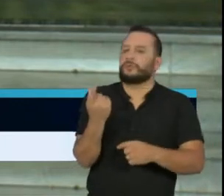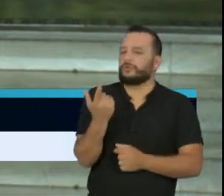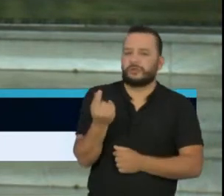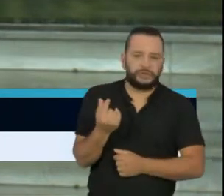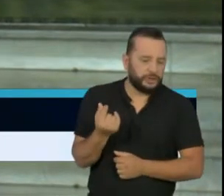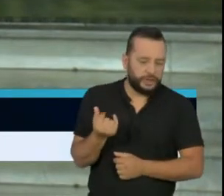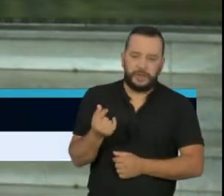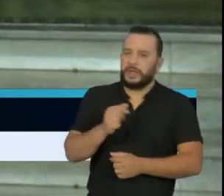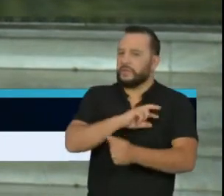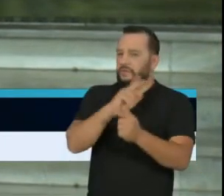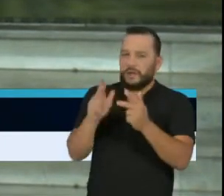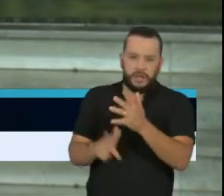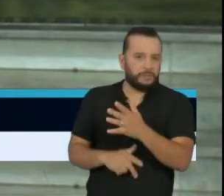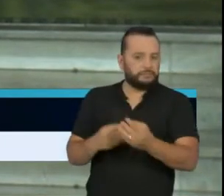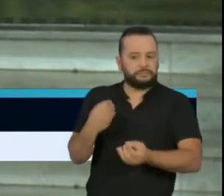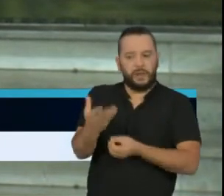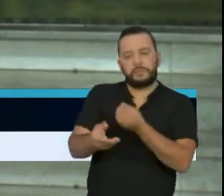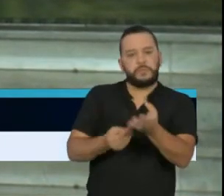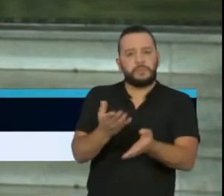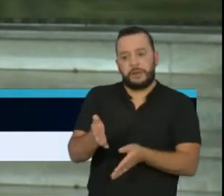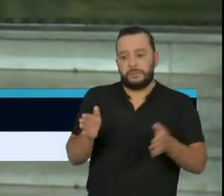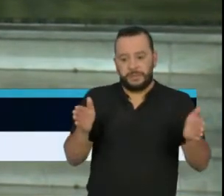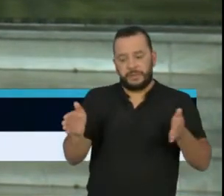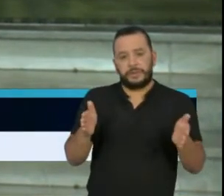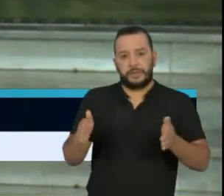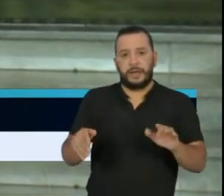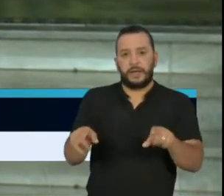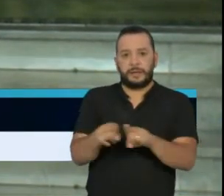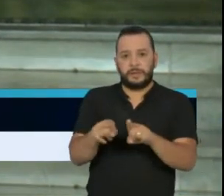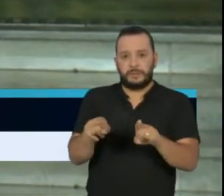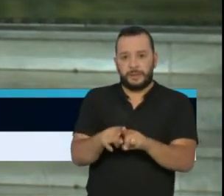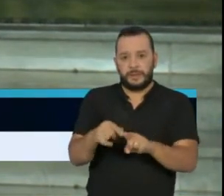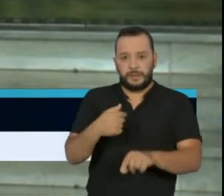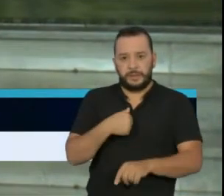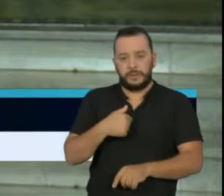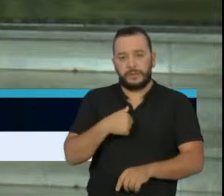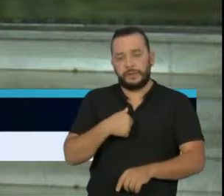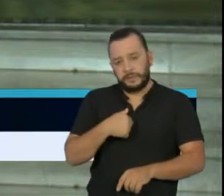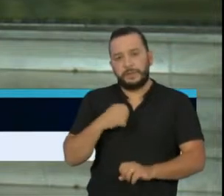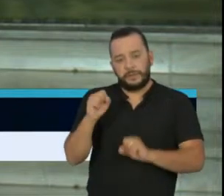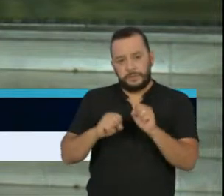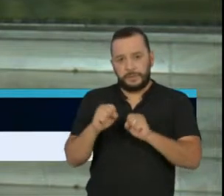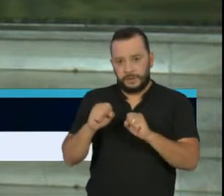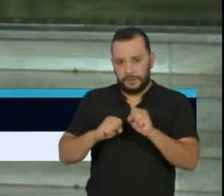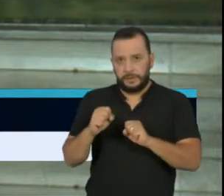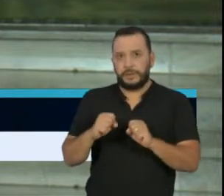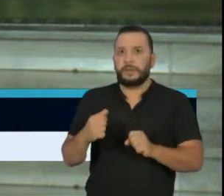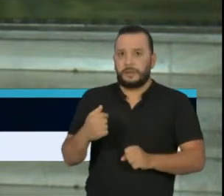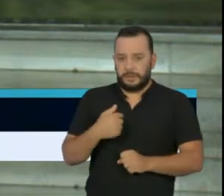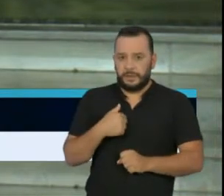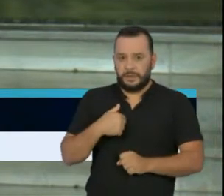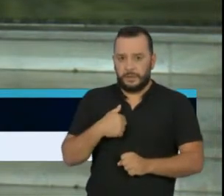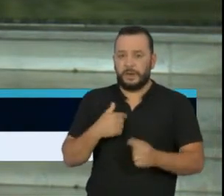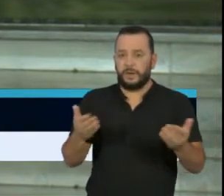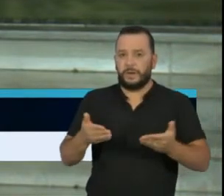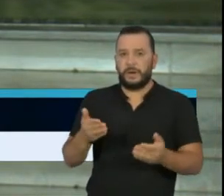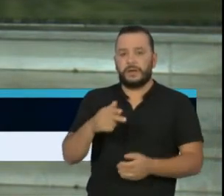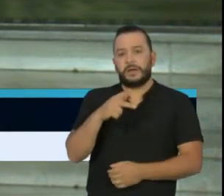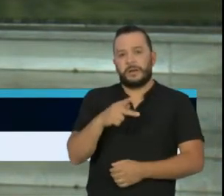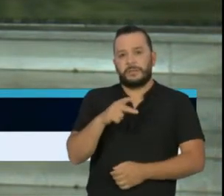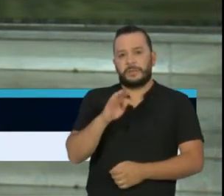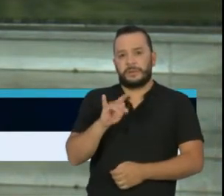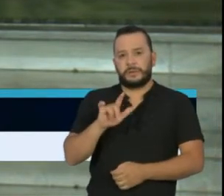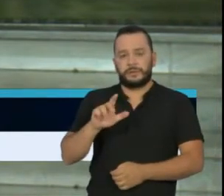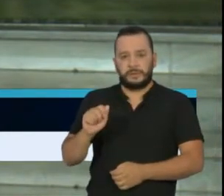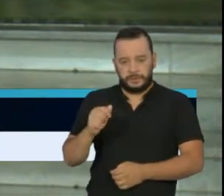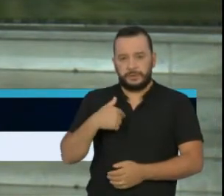crise e eu quero agradecer nominalmente estas empresas e eu farei através da Patrícia Ellen, como